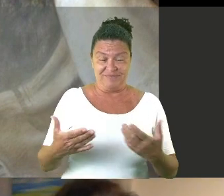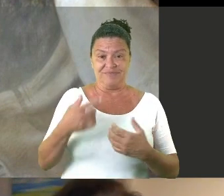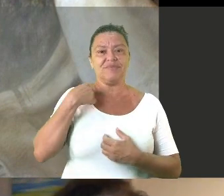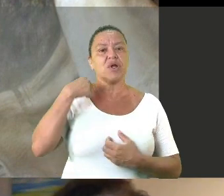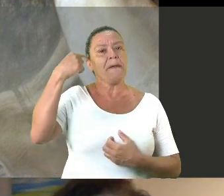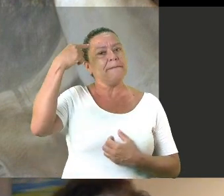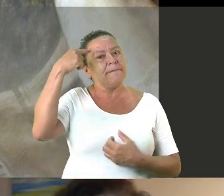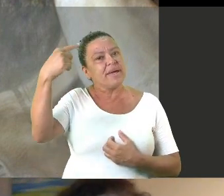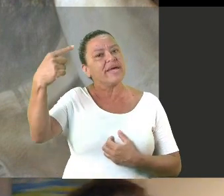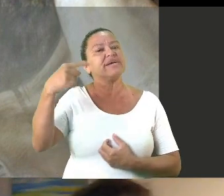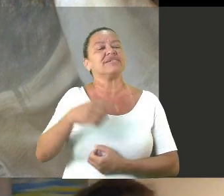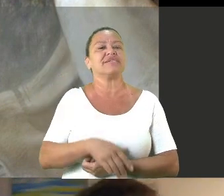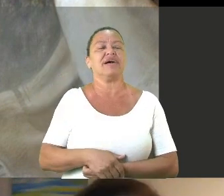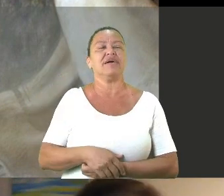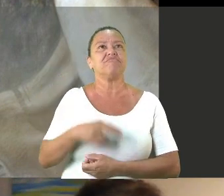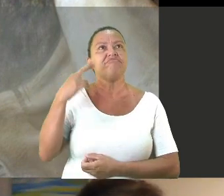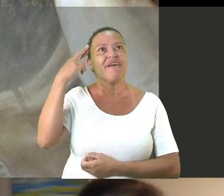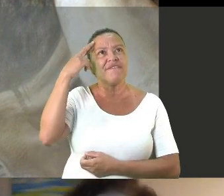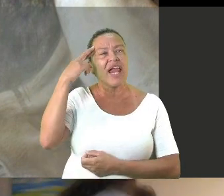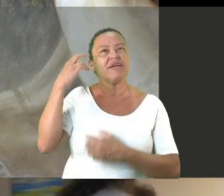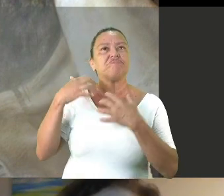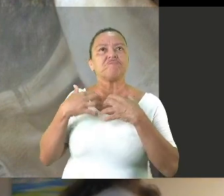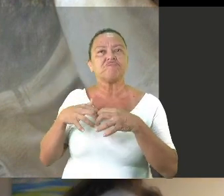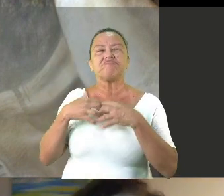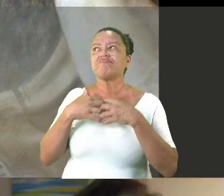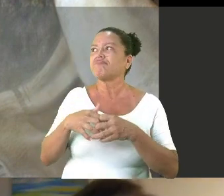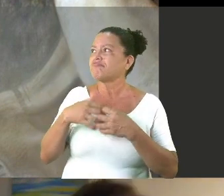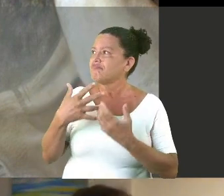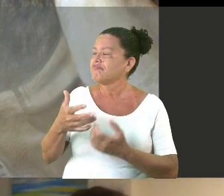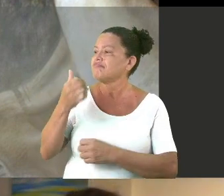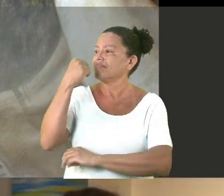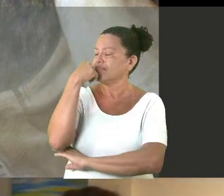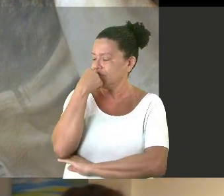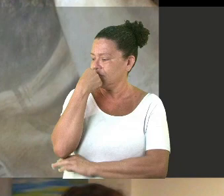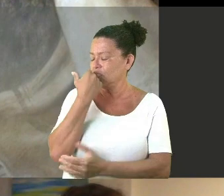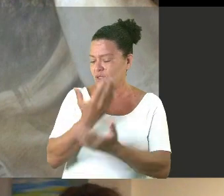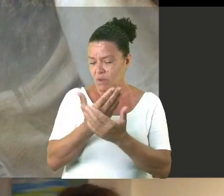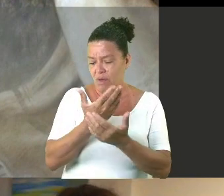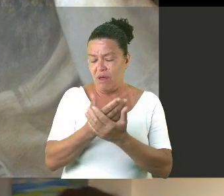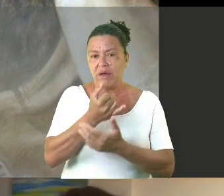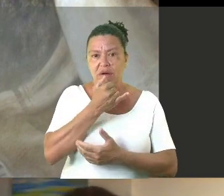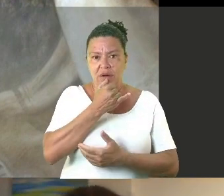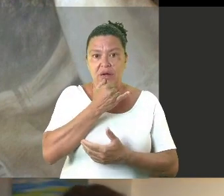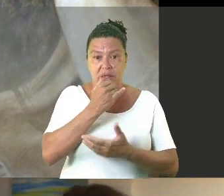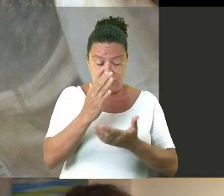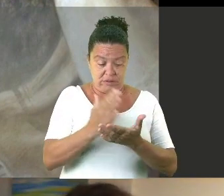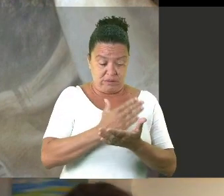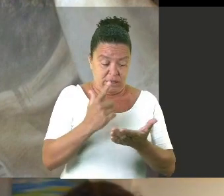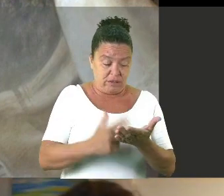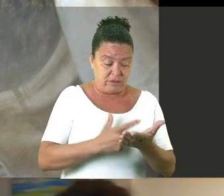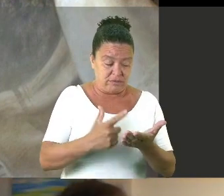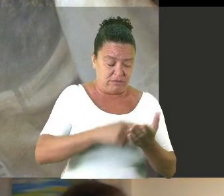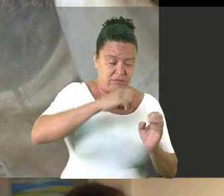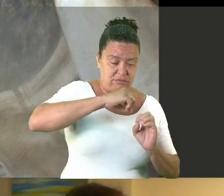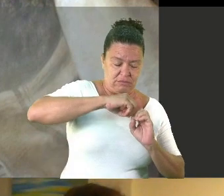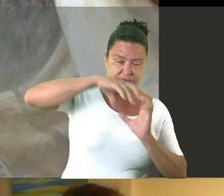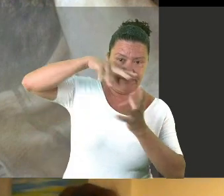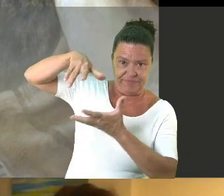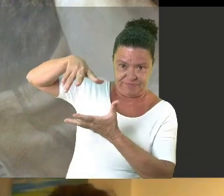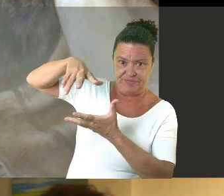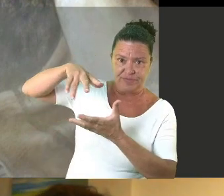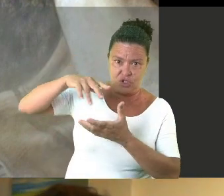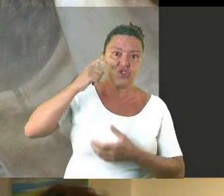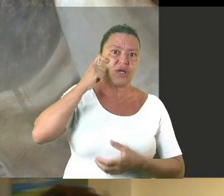a respeito disso e vai até estudar, por exemplo, no livro A Gênese, de